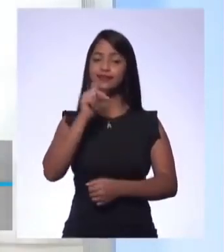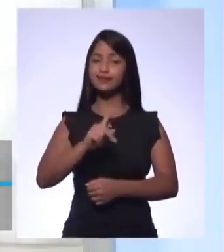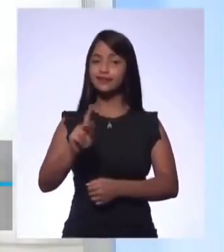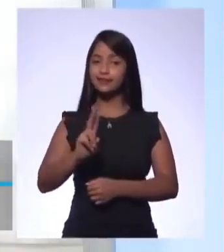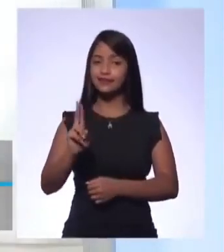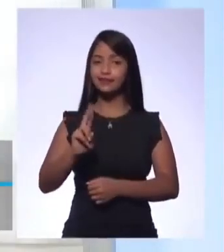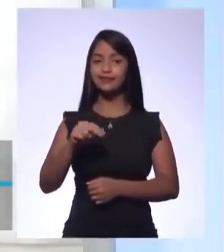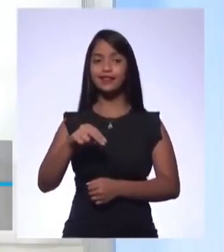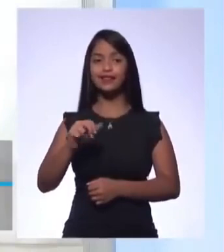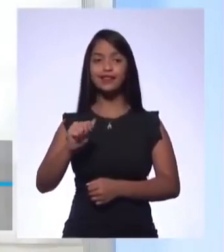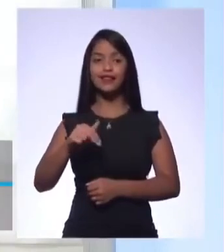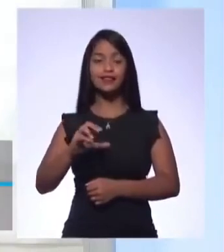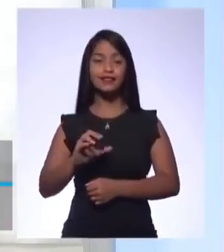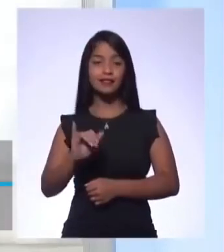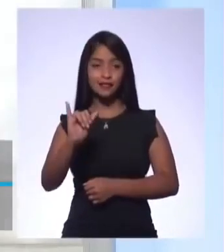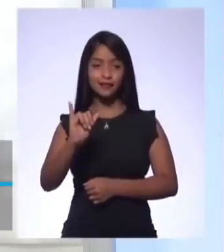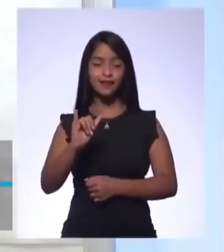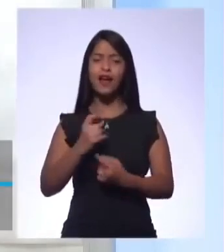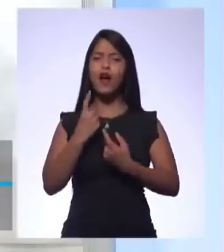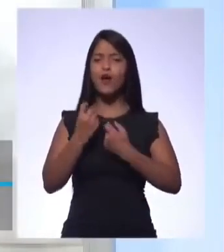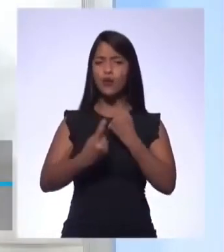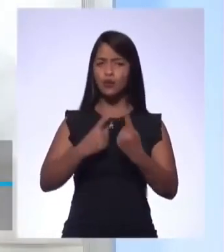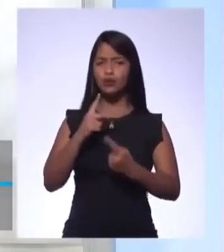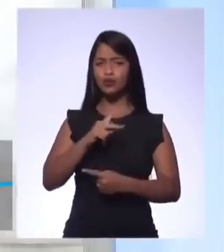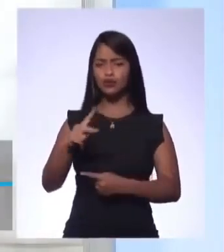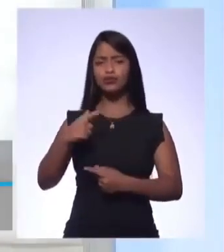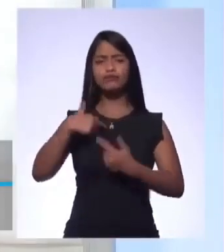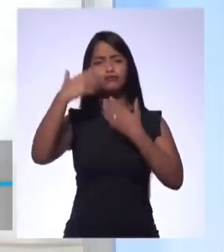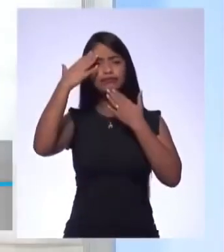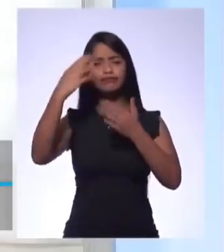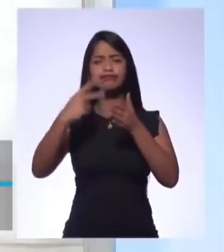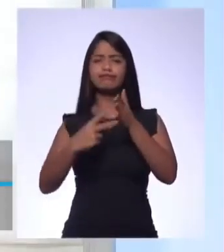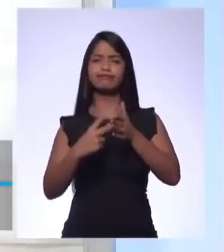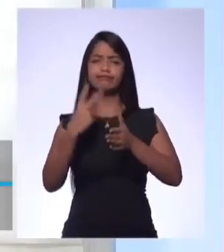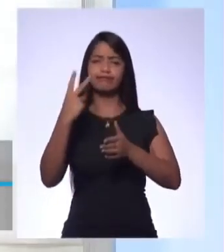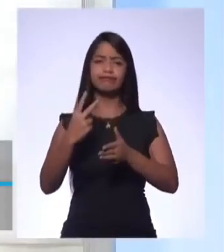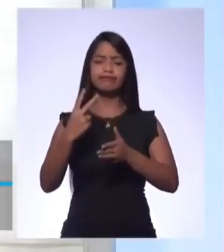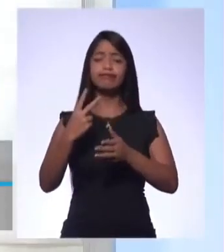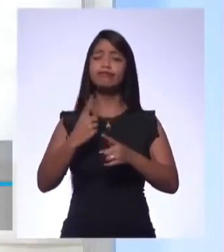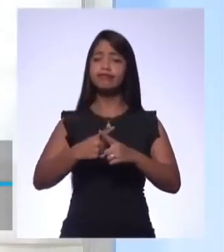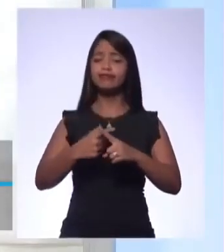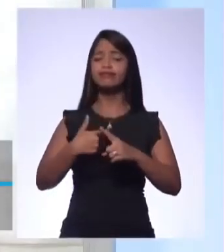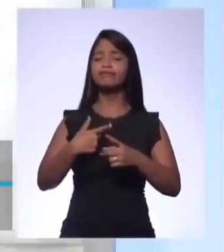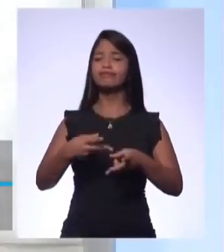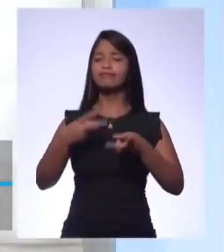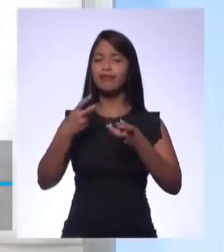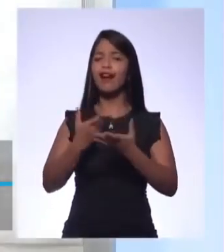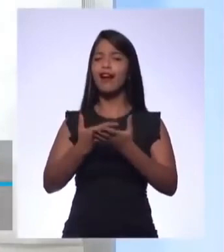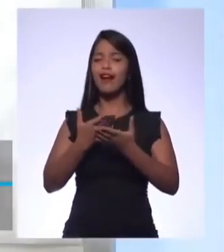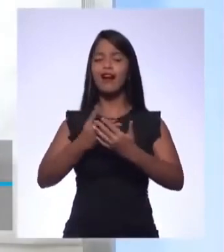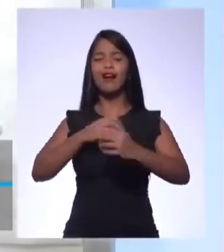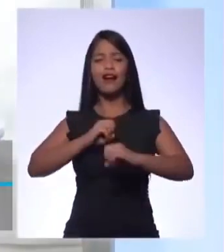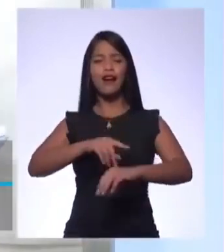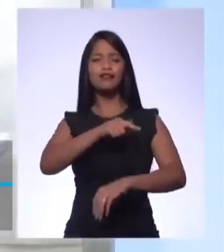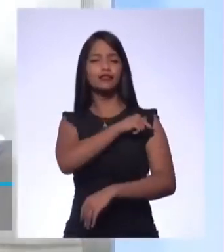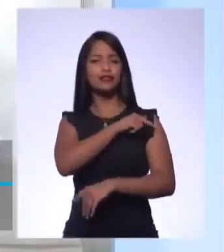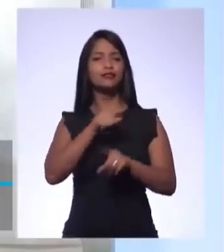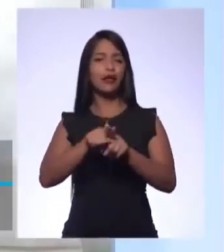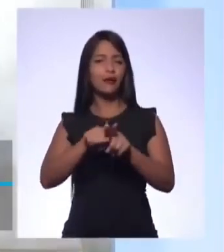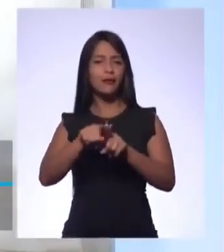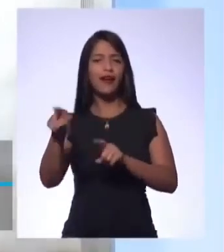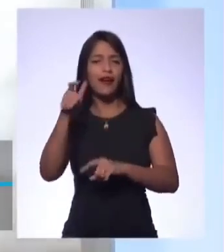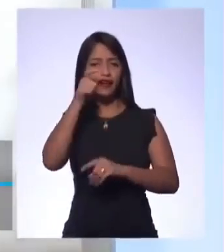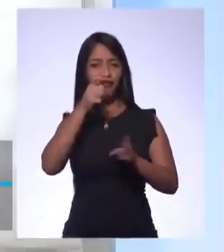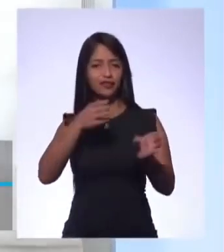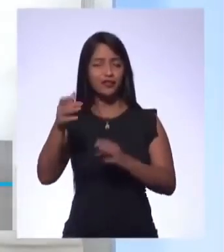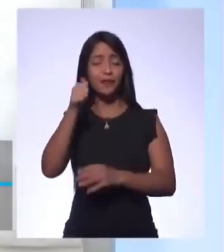Nancy, alguns professores eu vou agradecer dobrado, porque eu percebi que eles estavam na aula do 7º ano também. A professora Nancy,